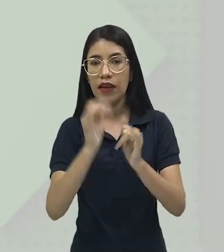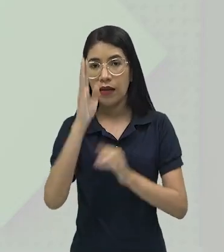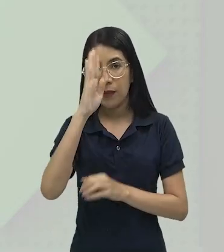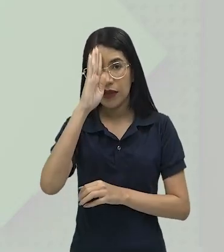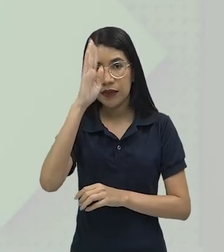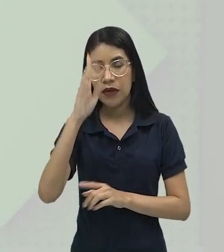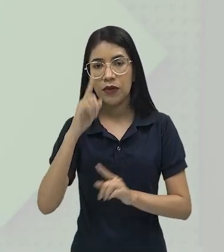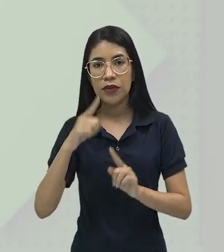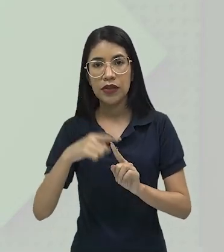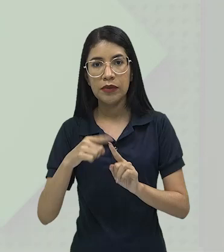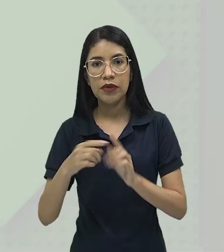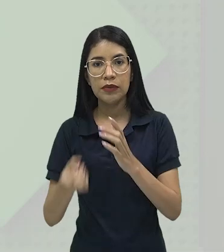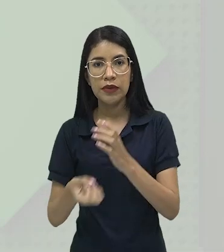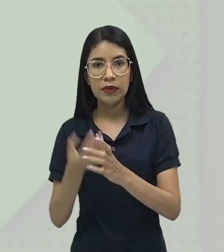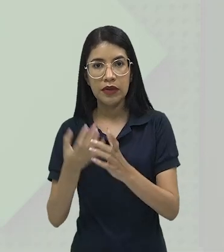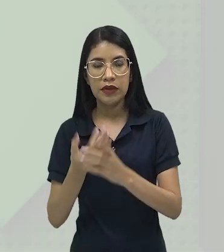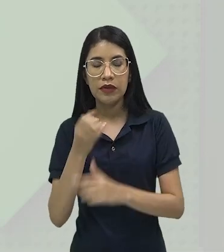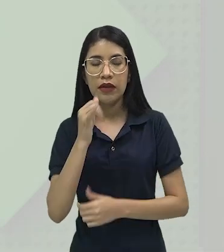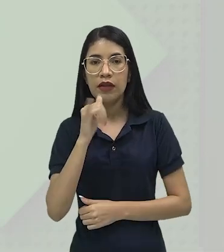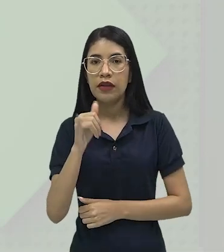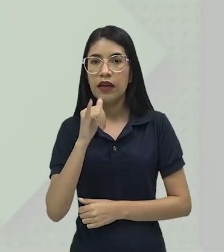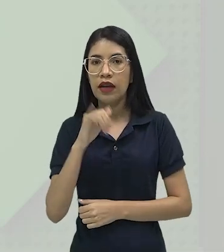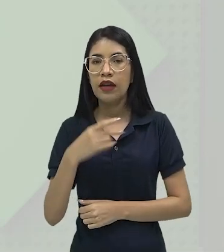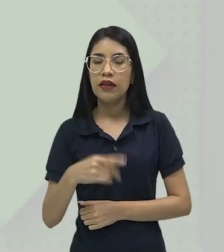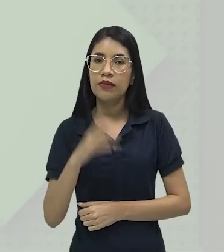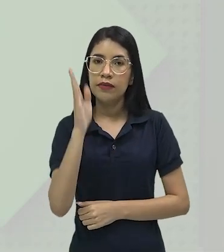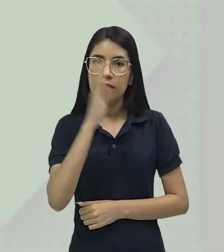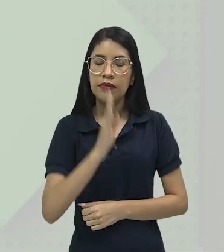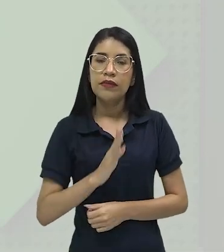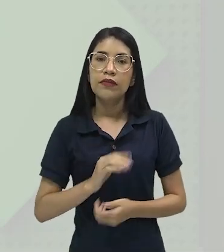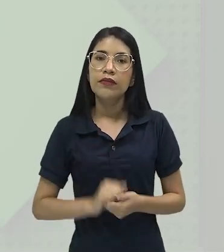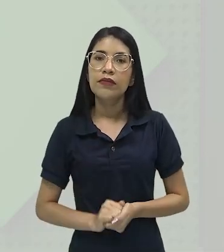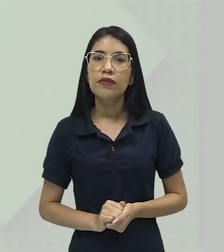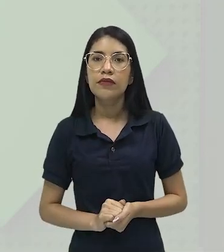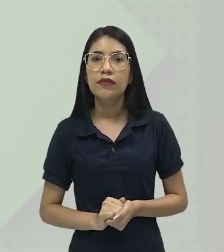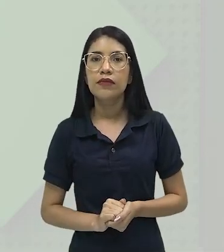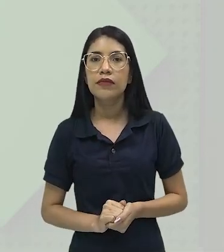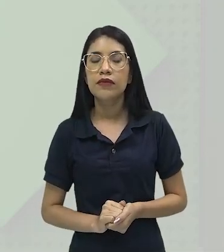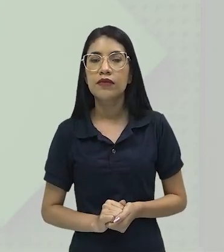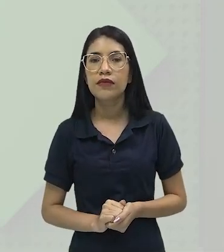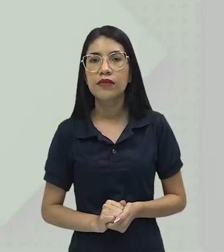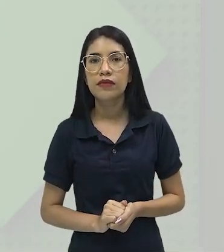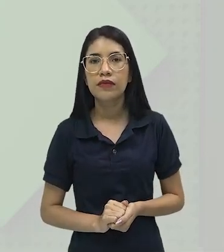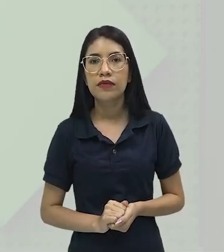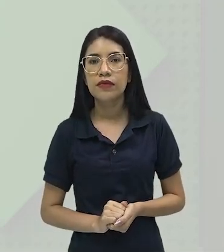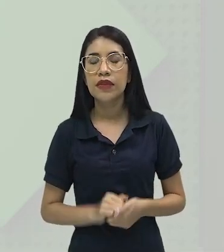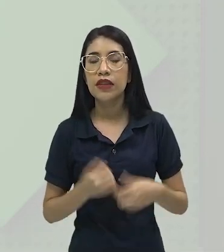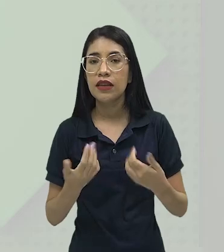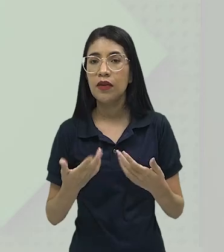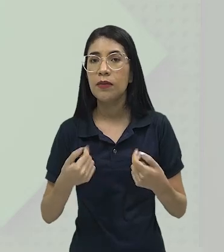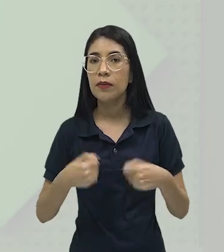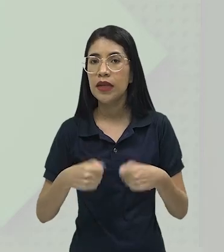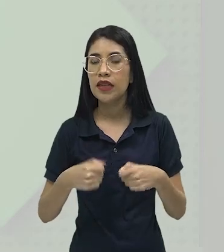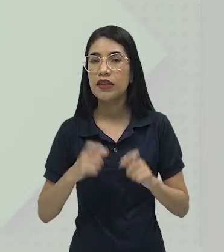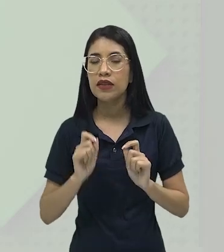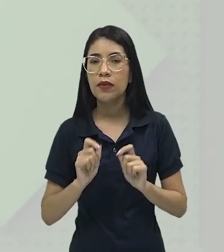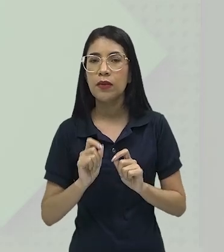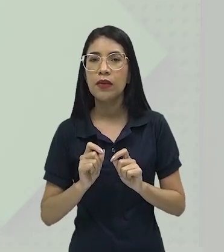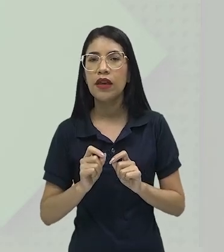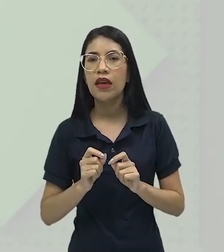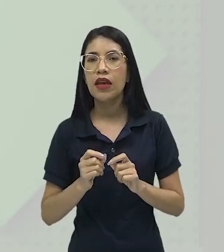principal fonte de eletricidade do país, né? Então, mais uma vez, é preciso rever